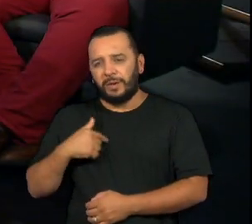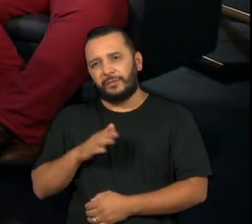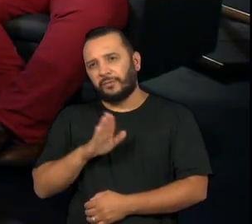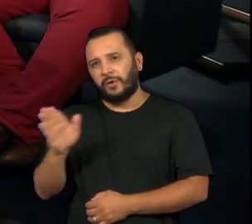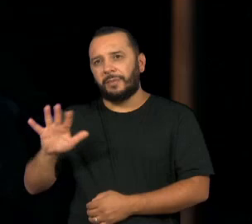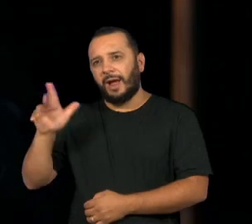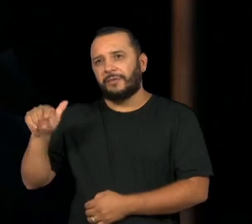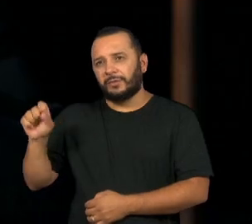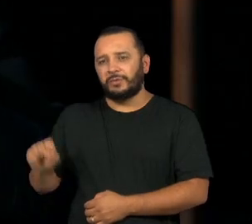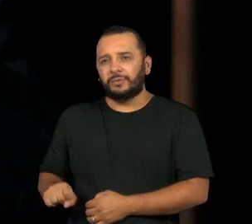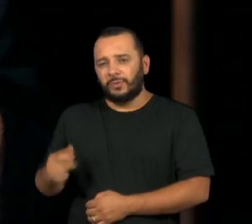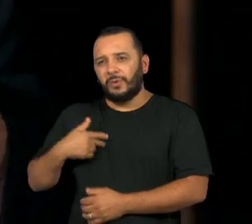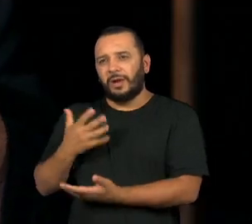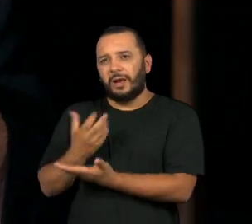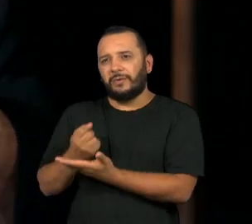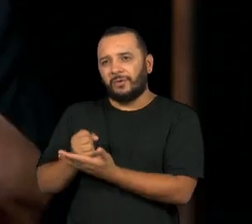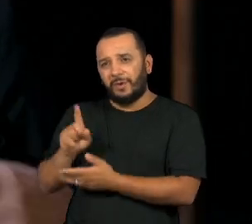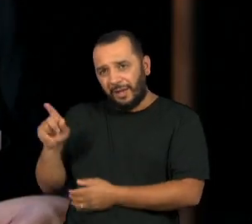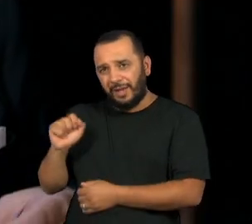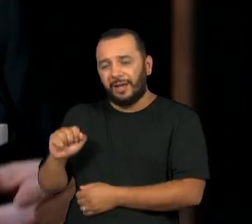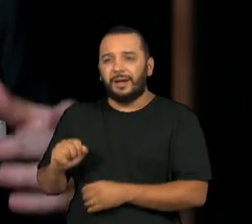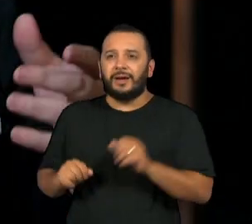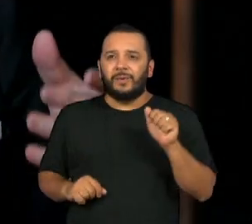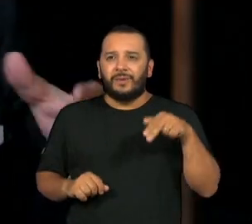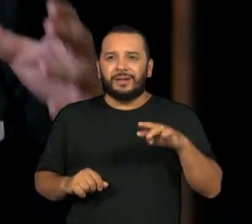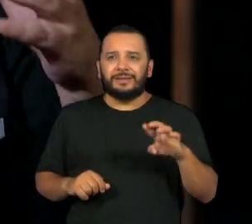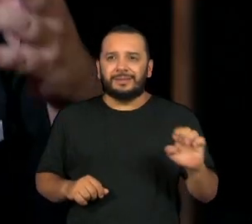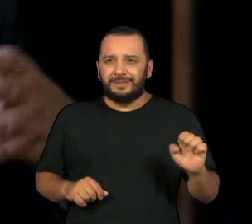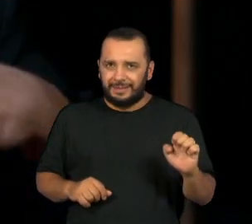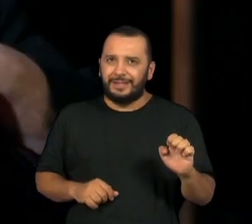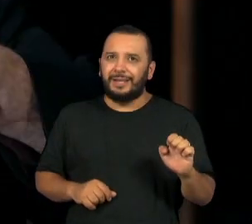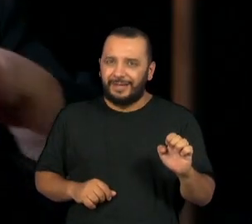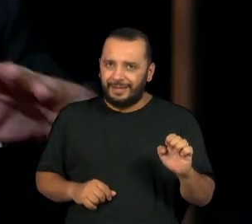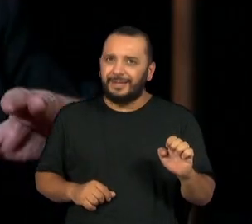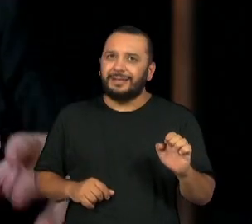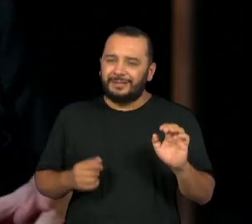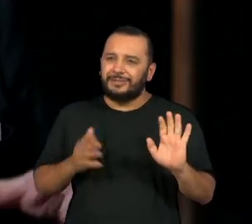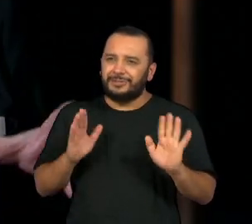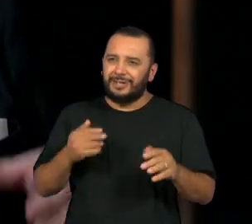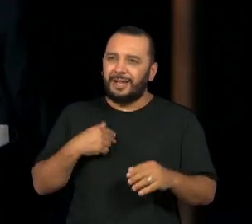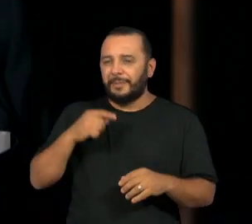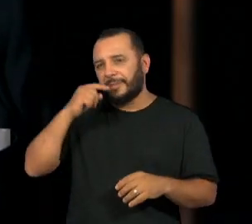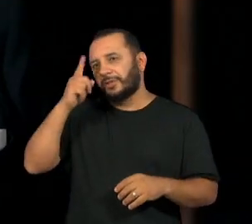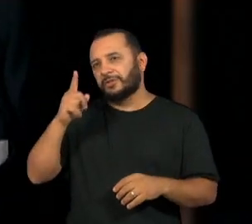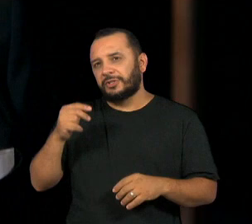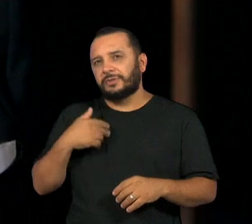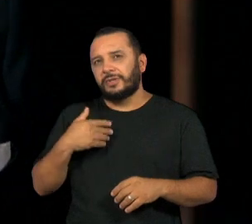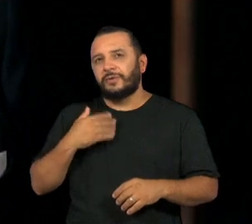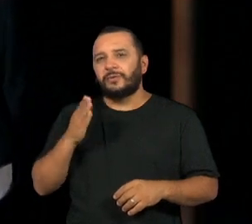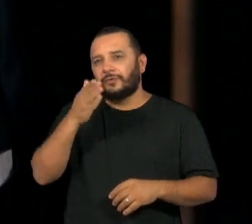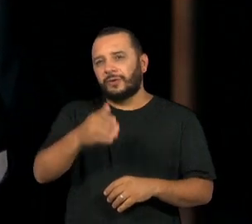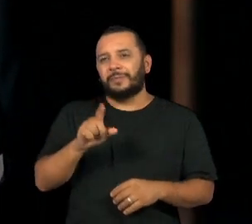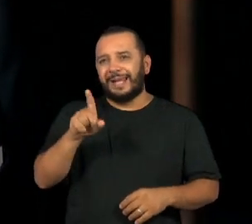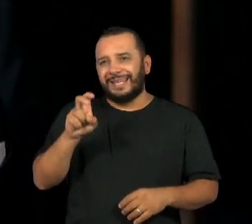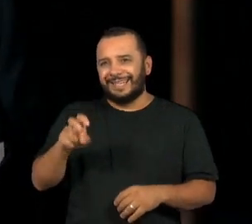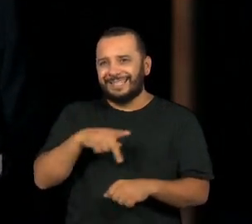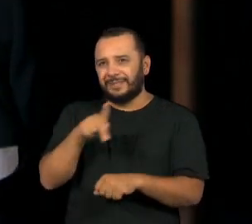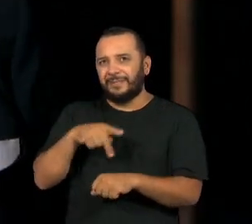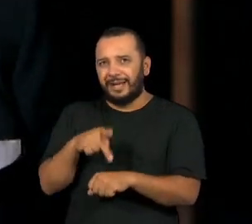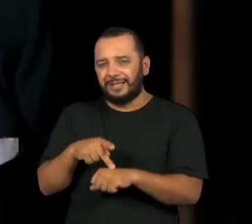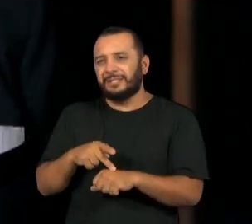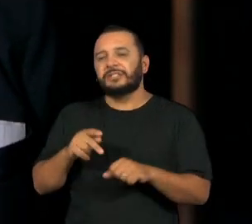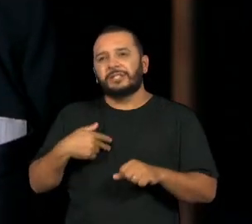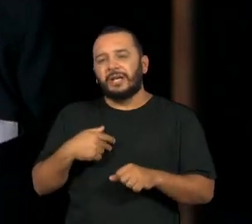Foi para a África do Sul. O André Bujan, desculpa, metido pra cacete, fui para 15 países. Eu gravei com a